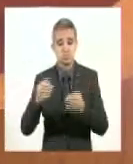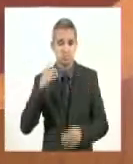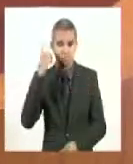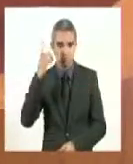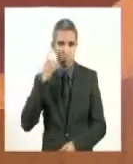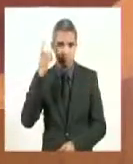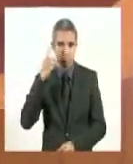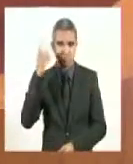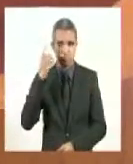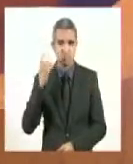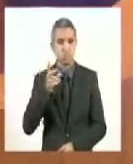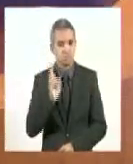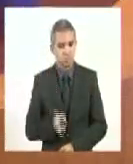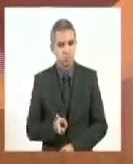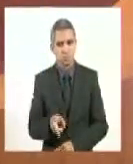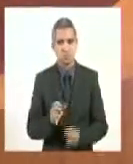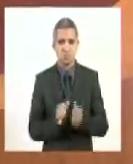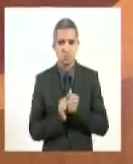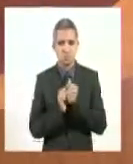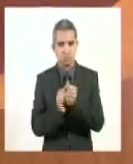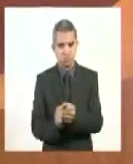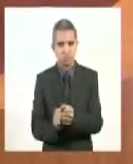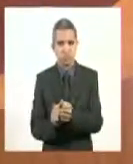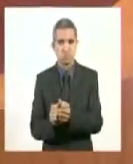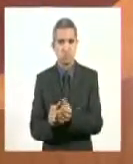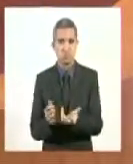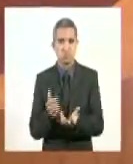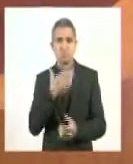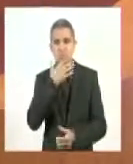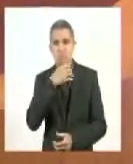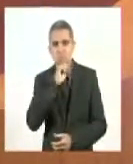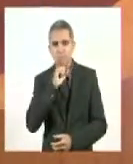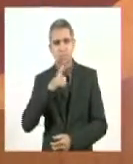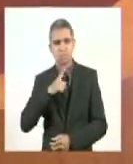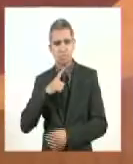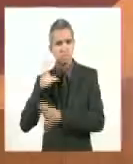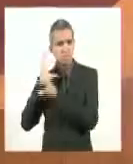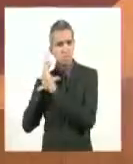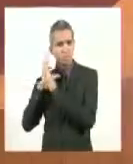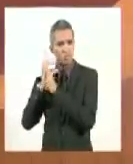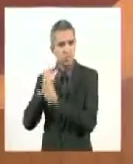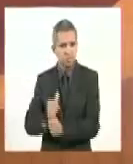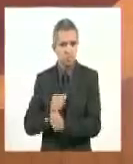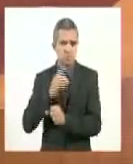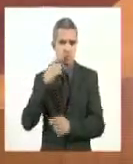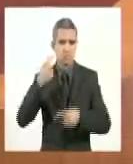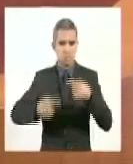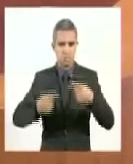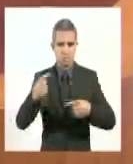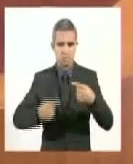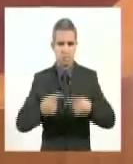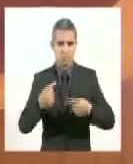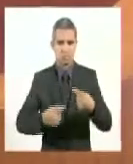meu meio, já que meu pai tem a vida inteira a política como sua vida.